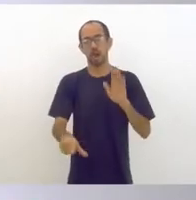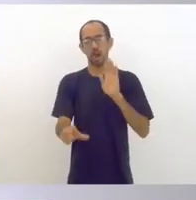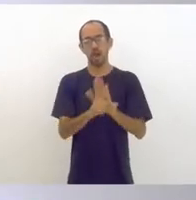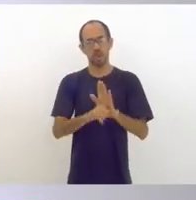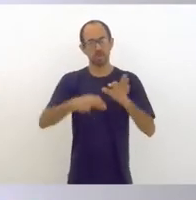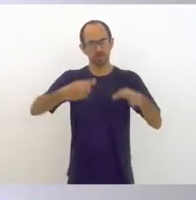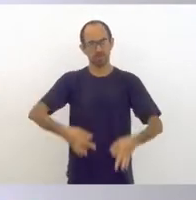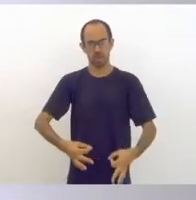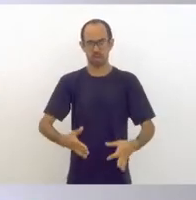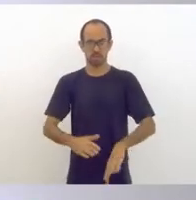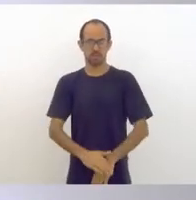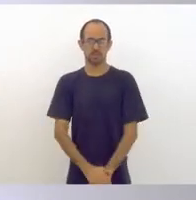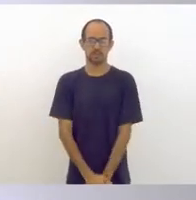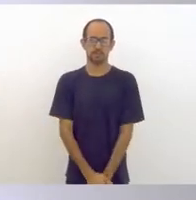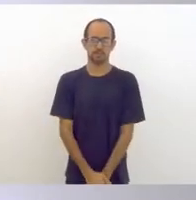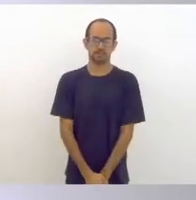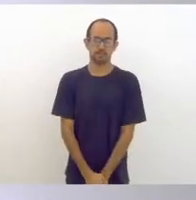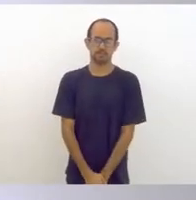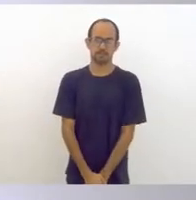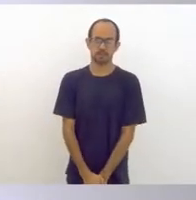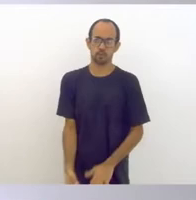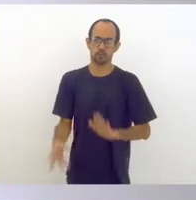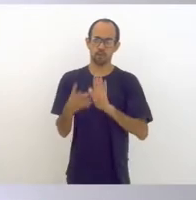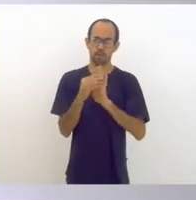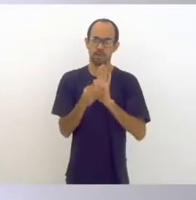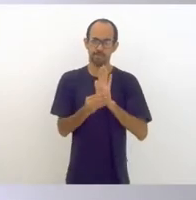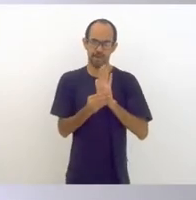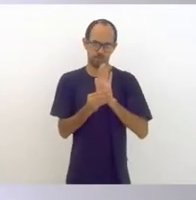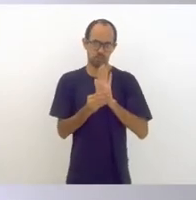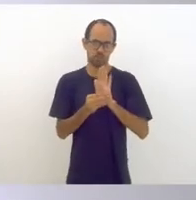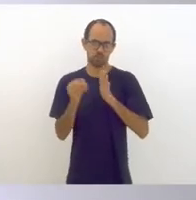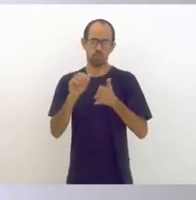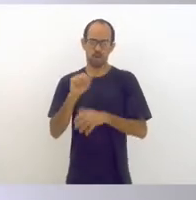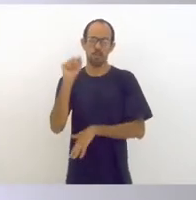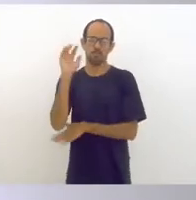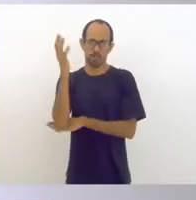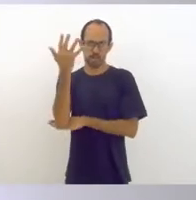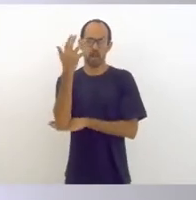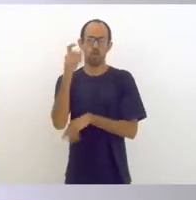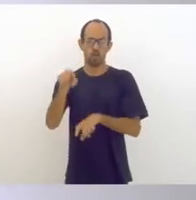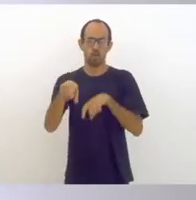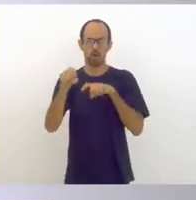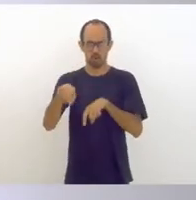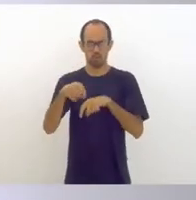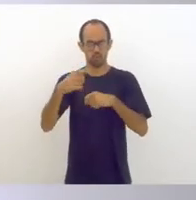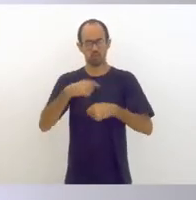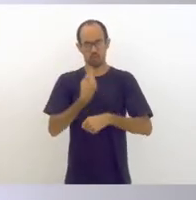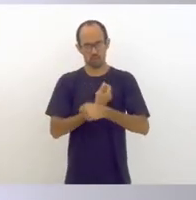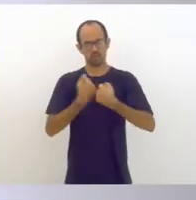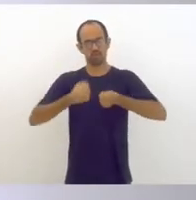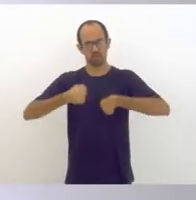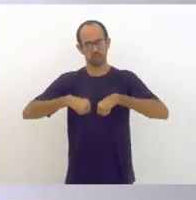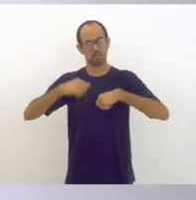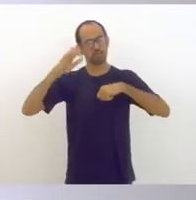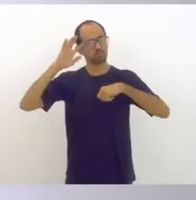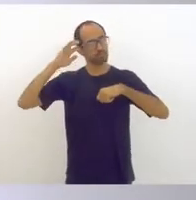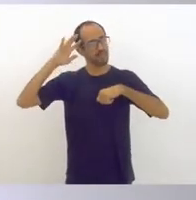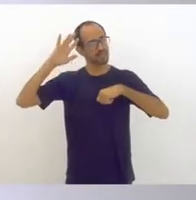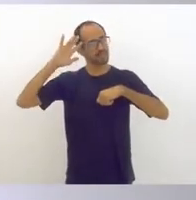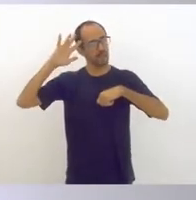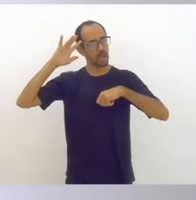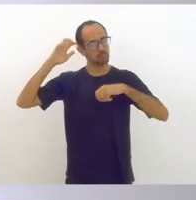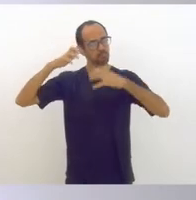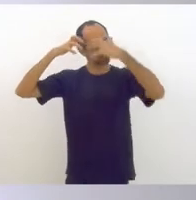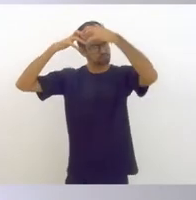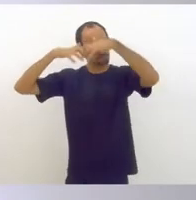efetivo, como o cadastro ambiental rural? Então, a gente precisa refletir para onde que esse Estado quer ir. E, por fim, deputado, eu